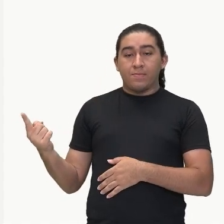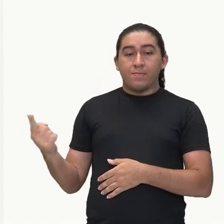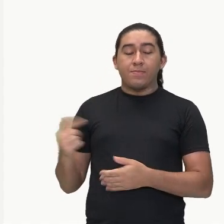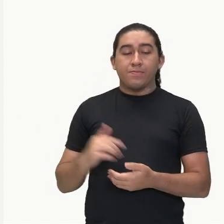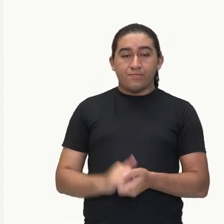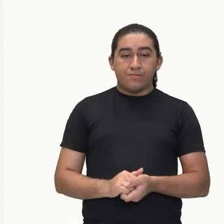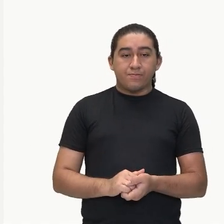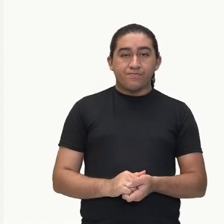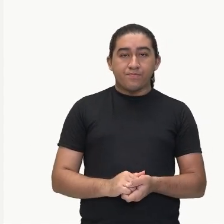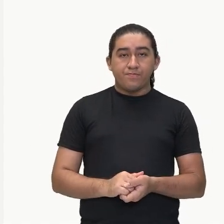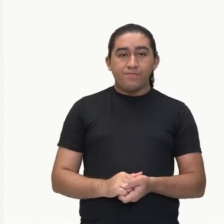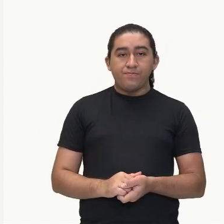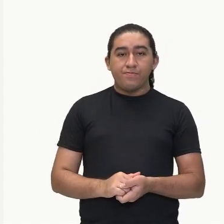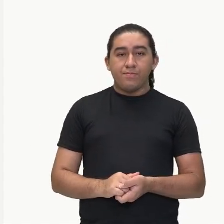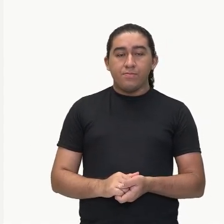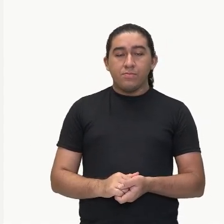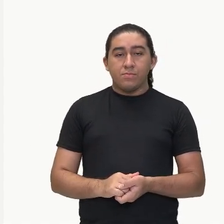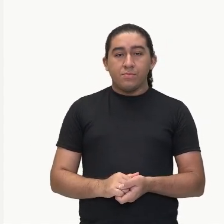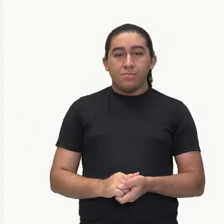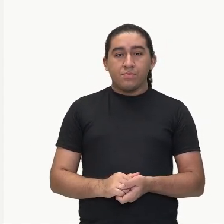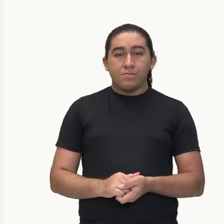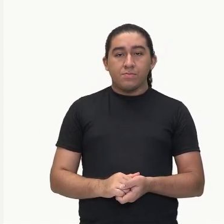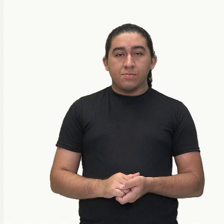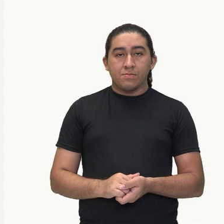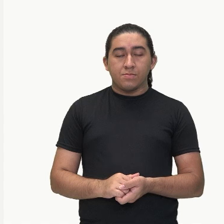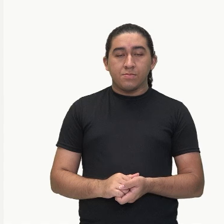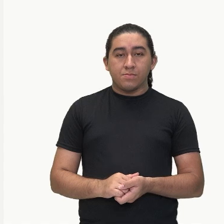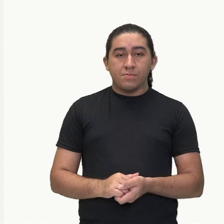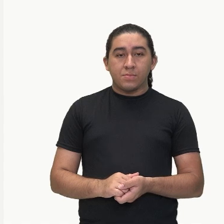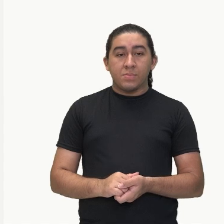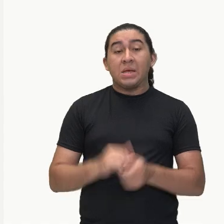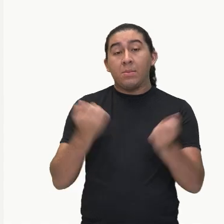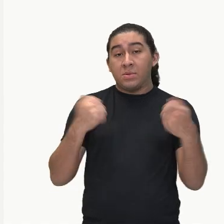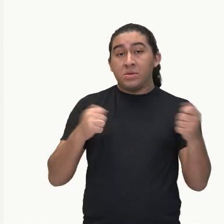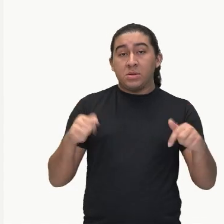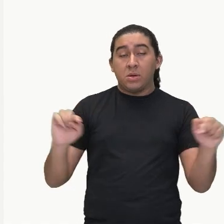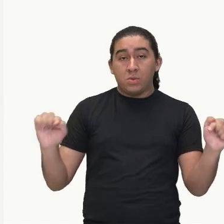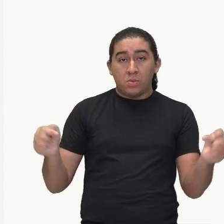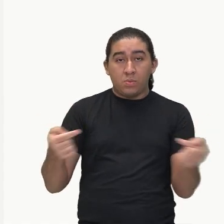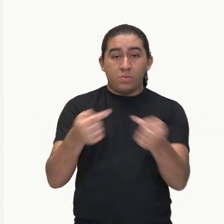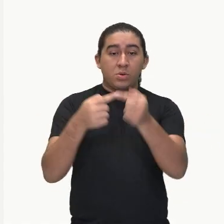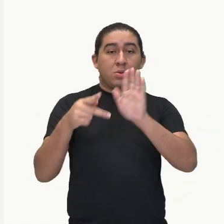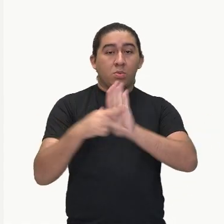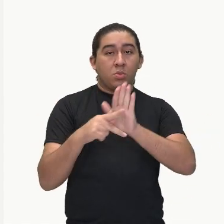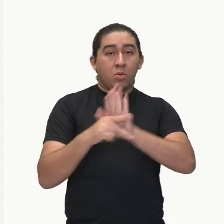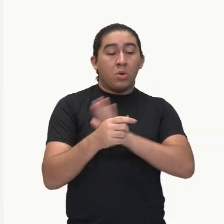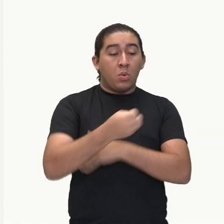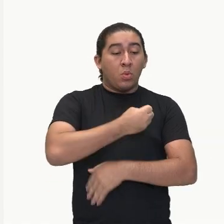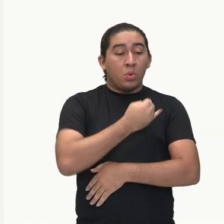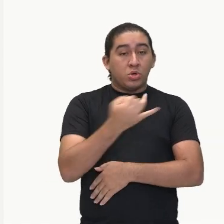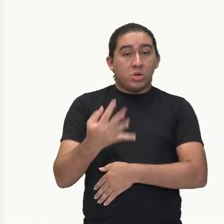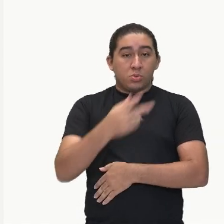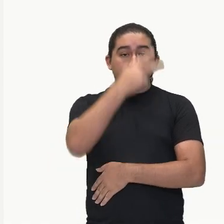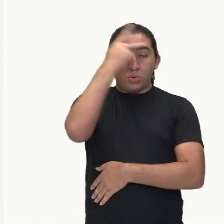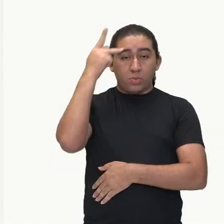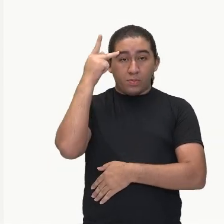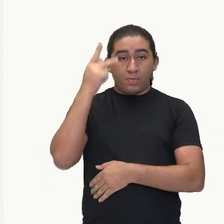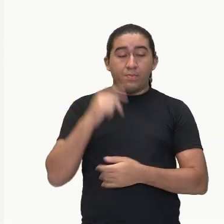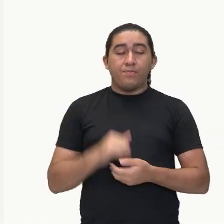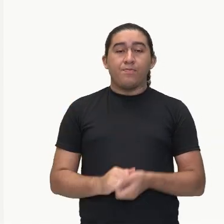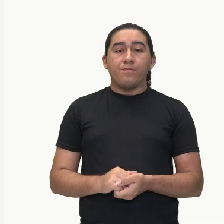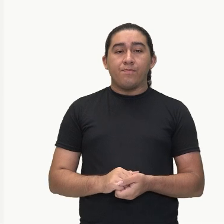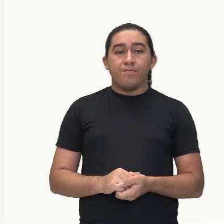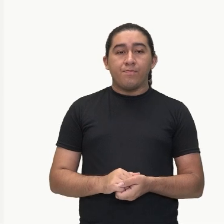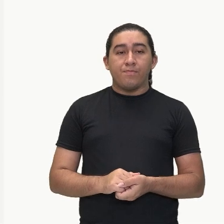São concordâncias verbais que precisam estar de acordo com o numeral aqui no caso.